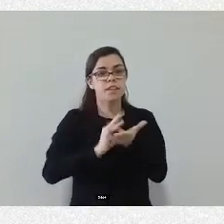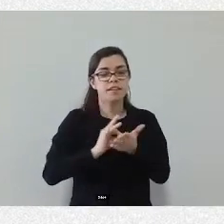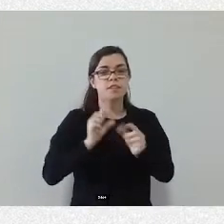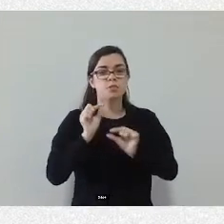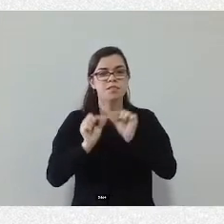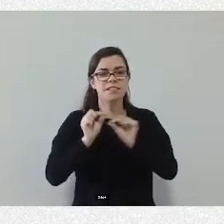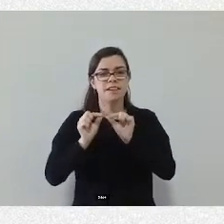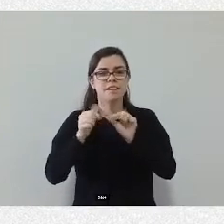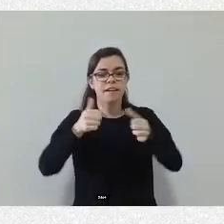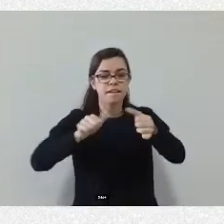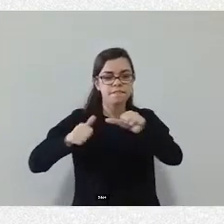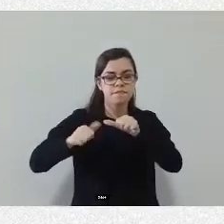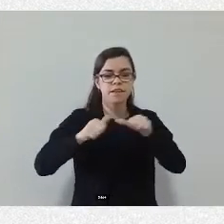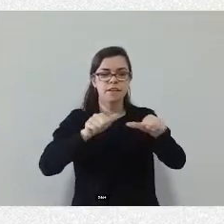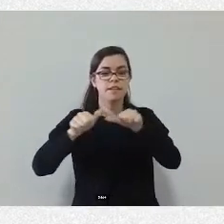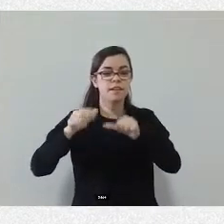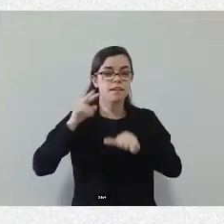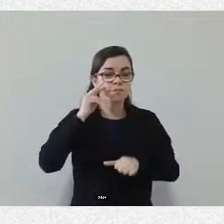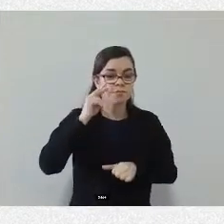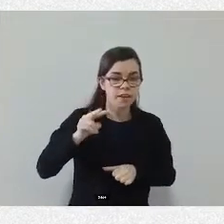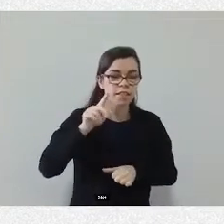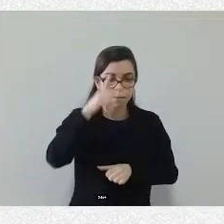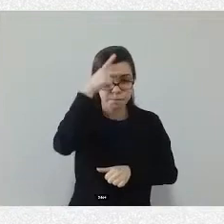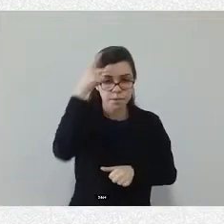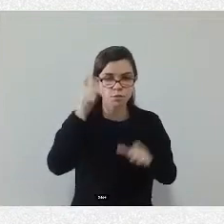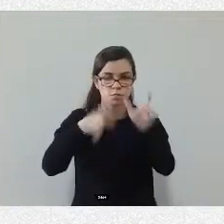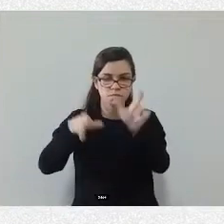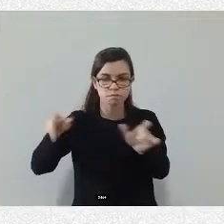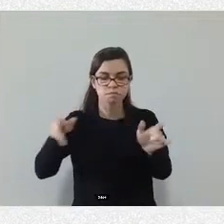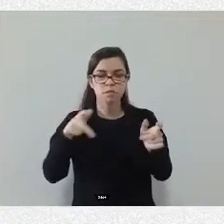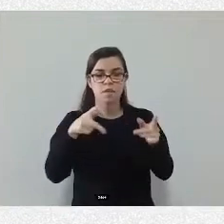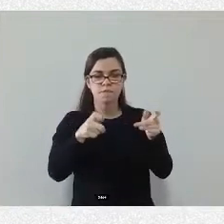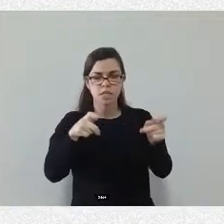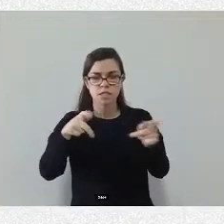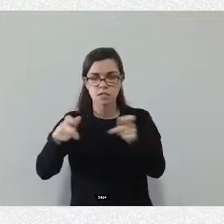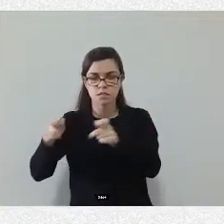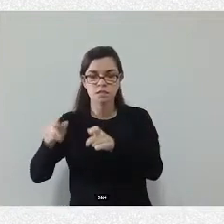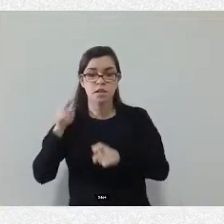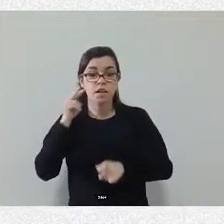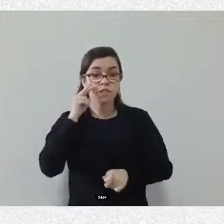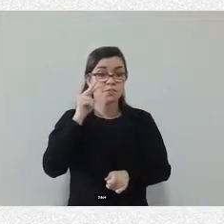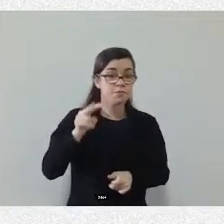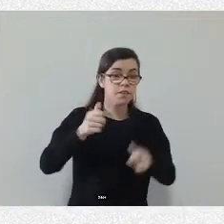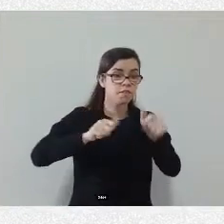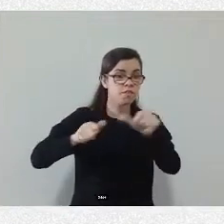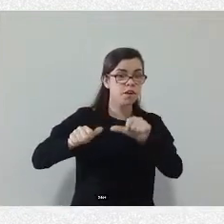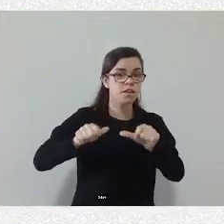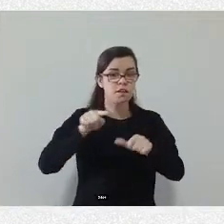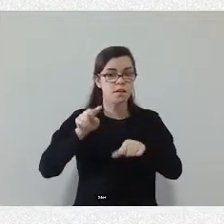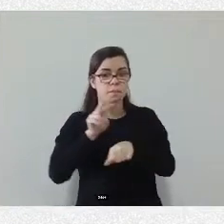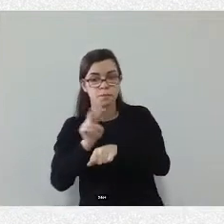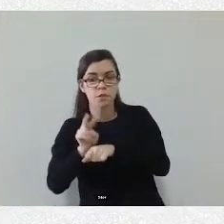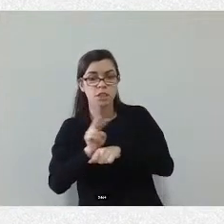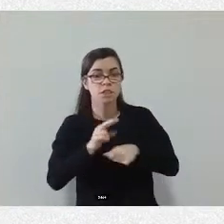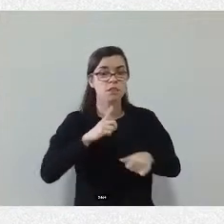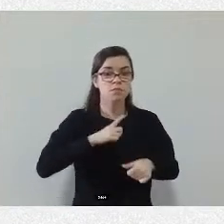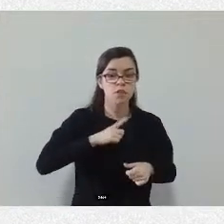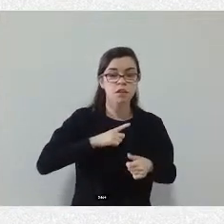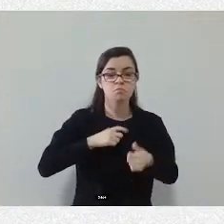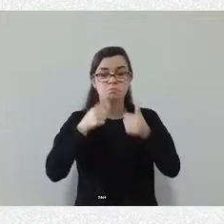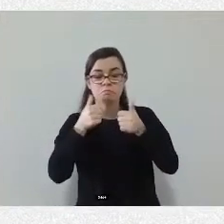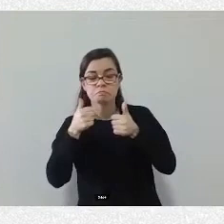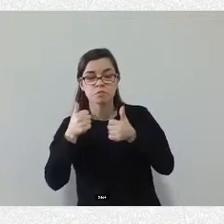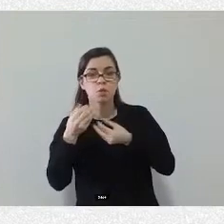segurança desses tratamentos. Assim, nós podemos atingir pelo menos três grandes objetivos com